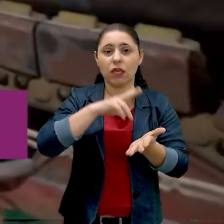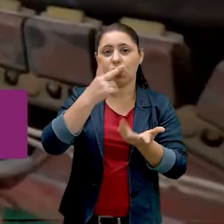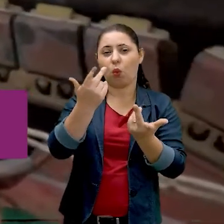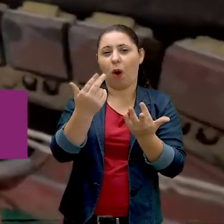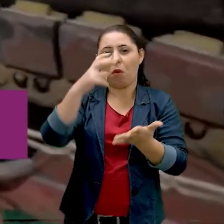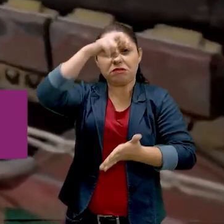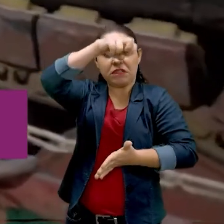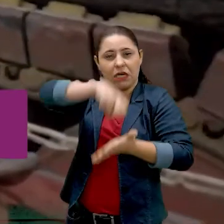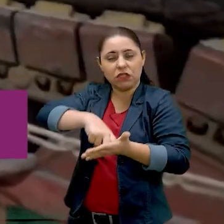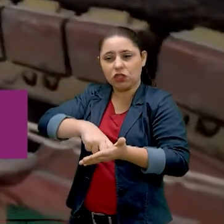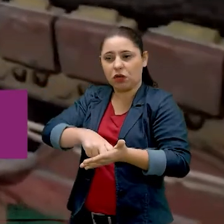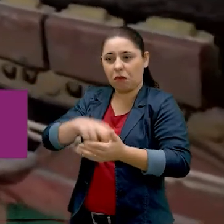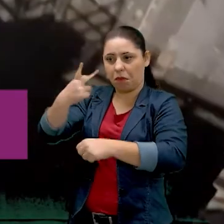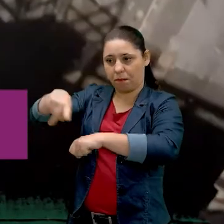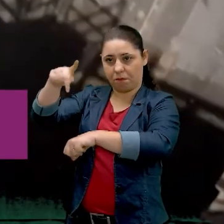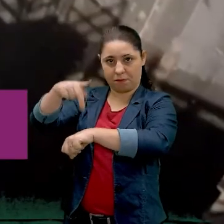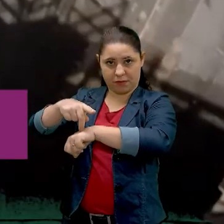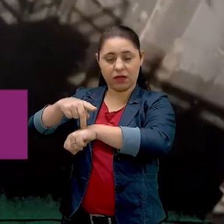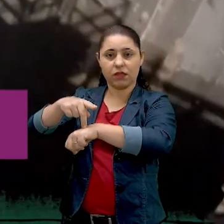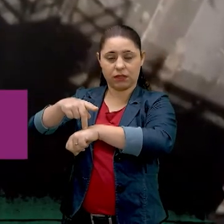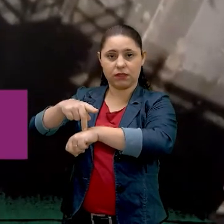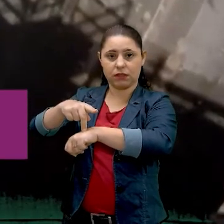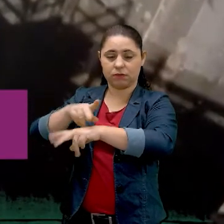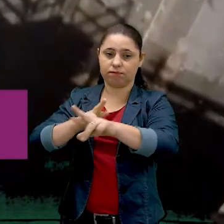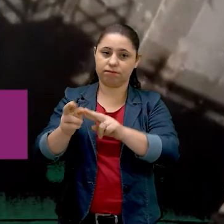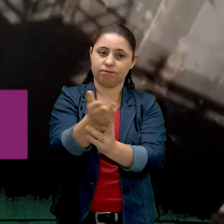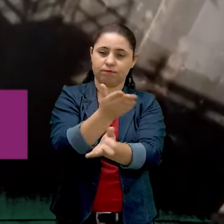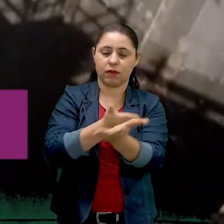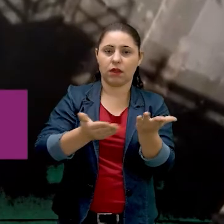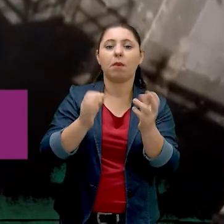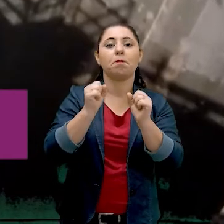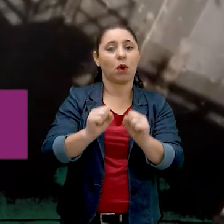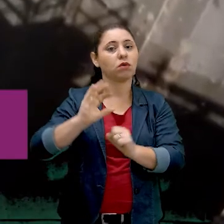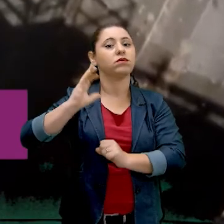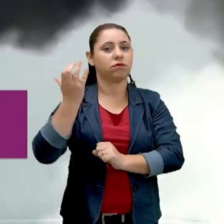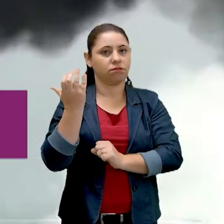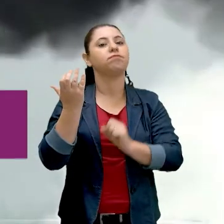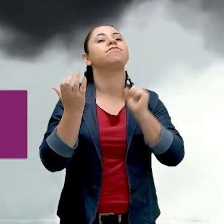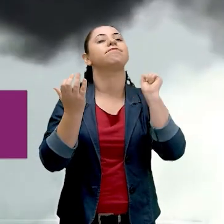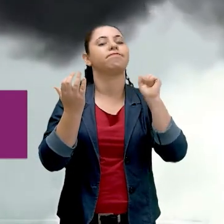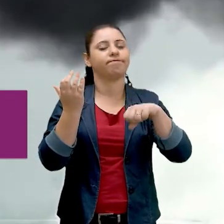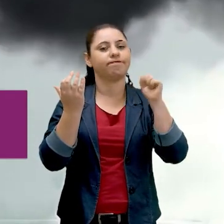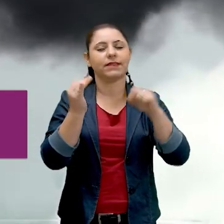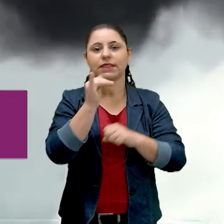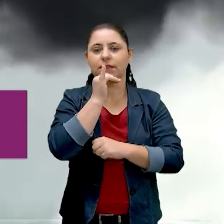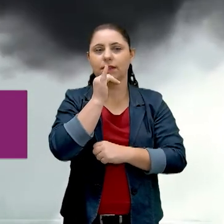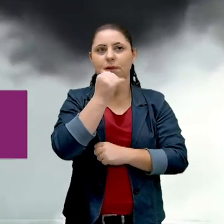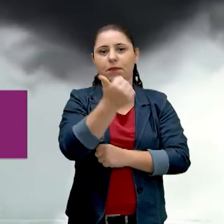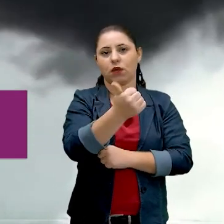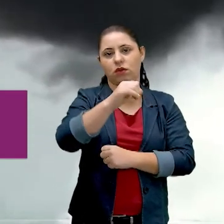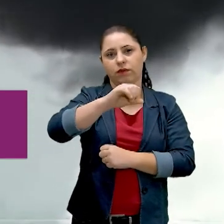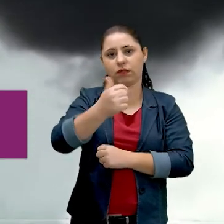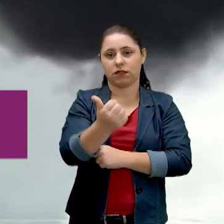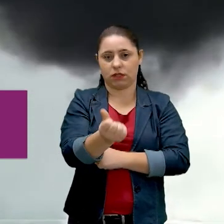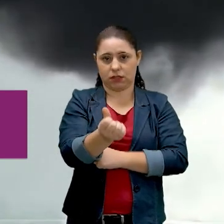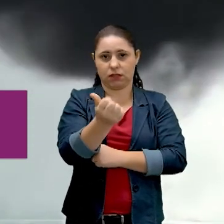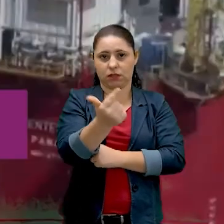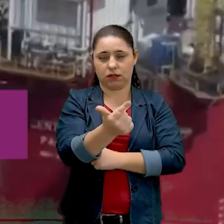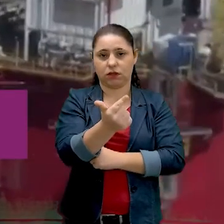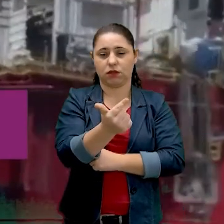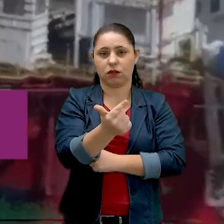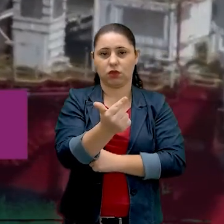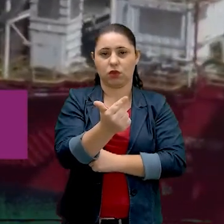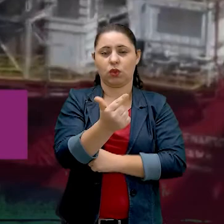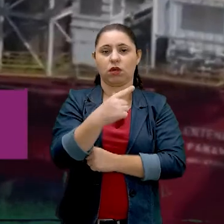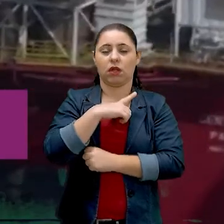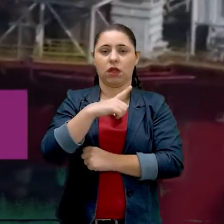Sanções para quem tem negociações. Isso pode acontecer? Pode. Já aconteceu? Nunca. É a primeira vez. É só você visualizar, por exemplo, em